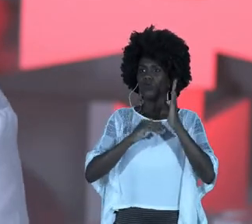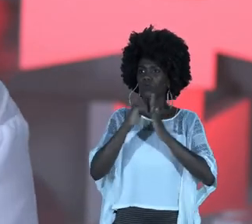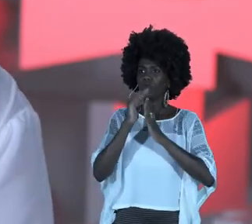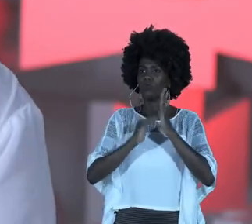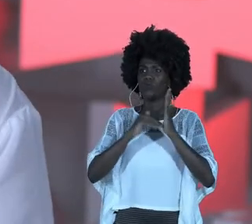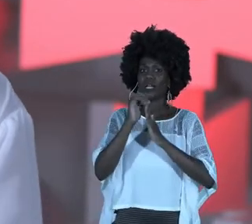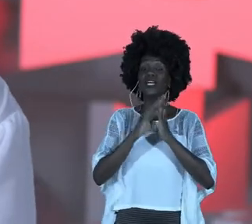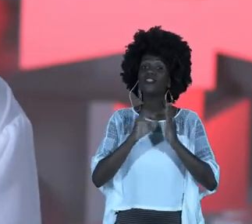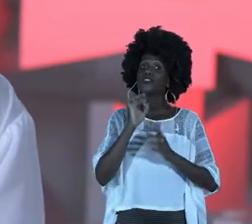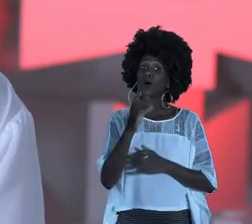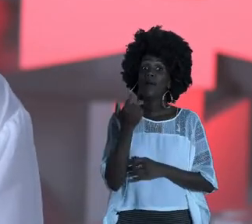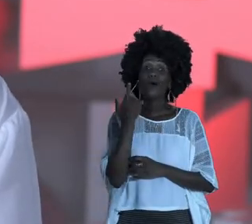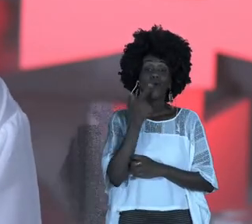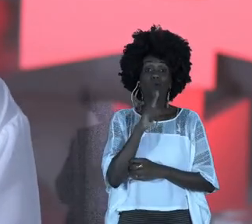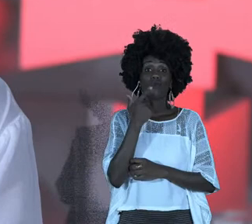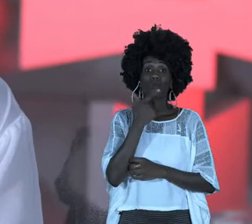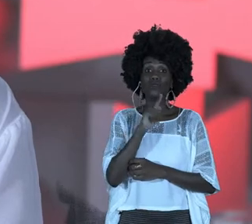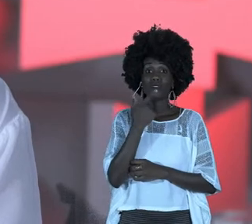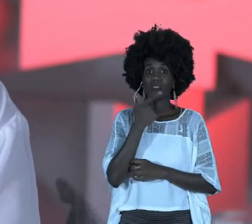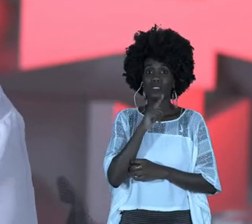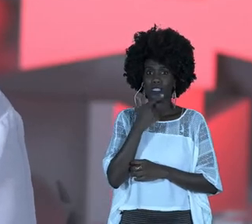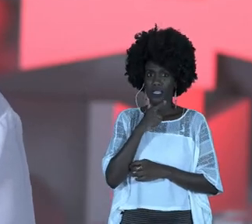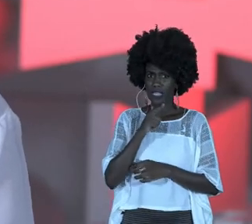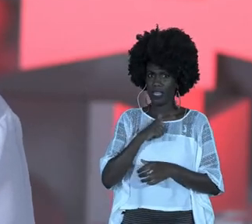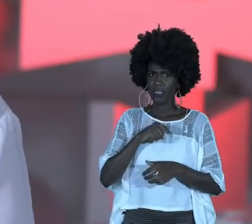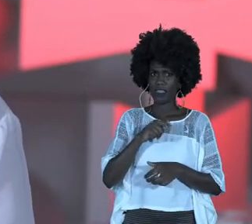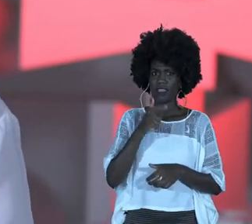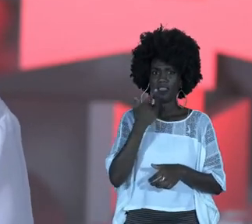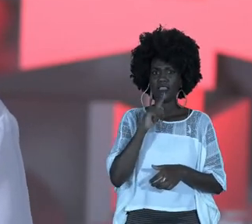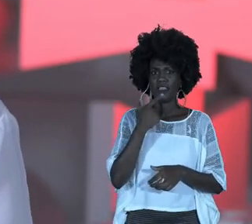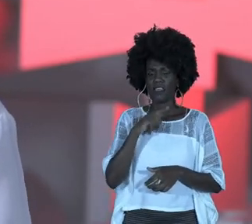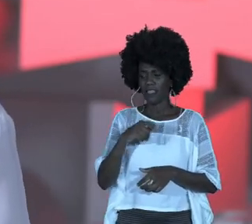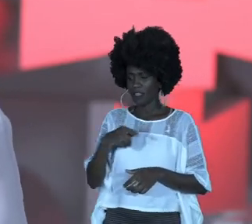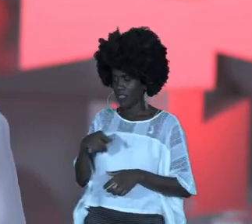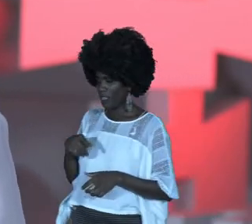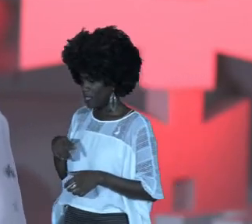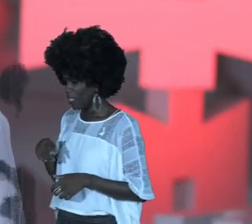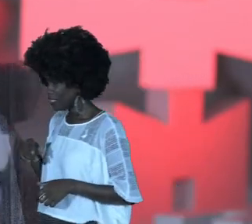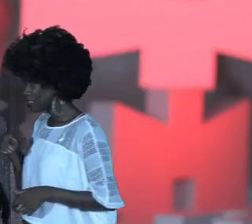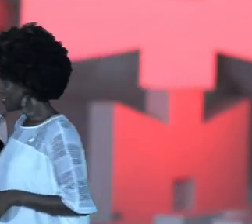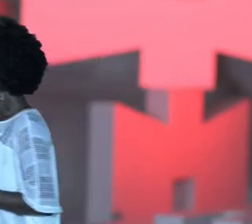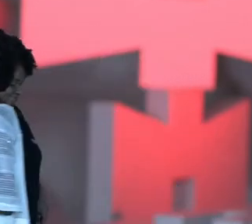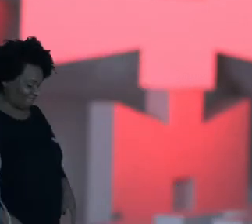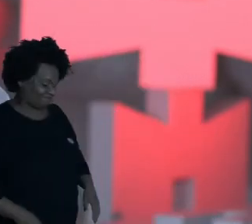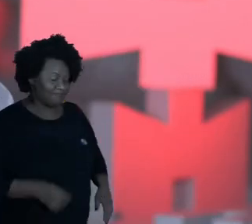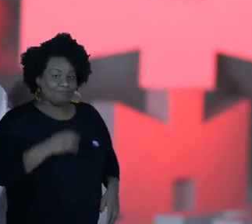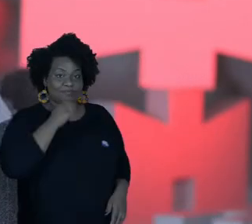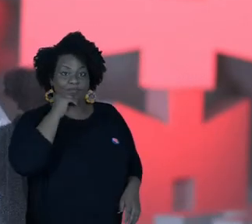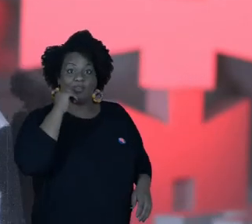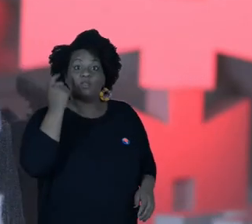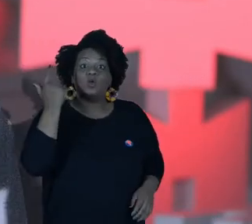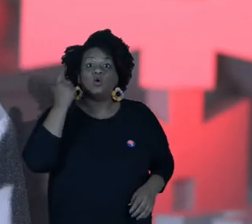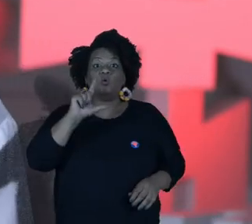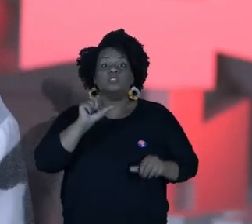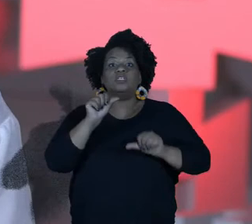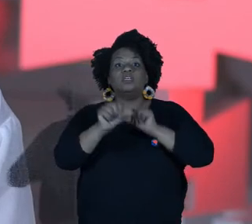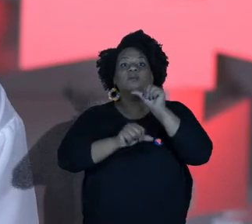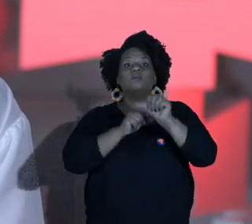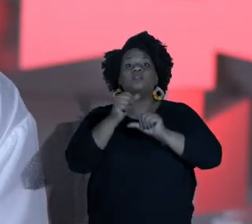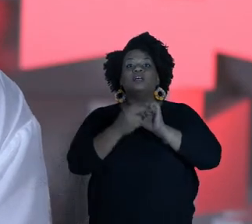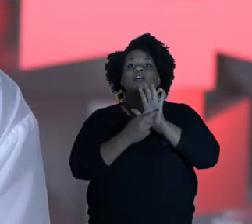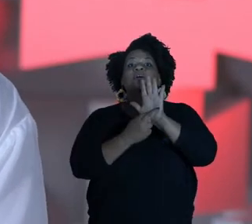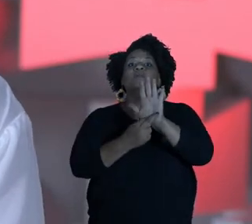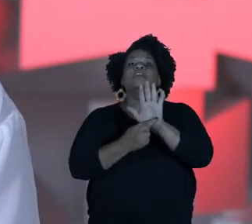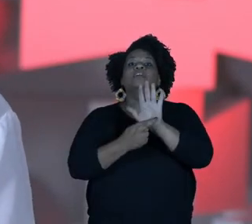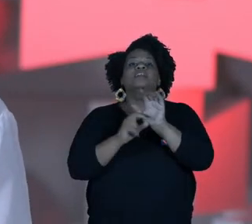Só que para conseguir fazer essa representação espacial em perspectiva,